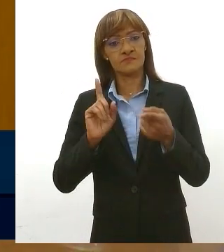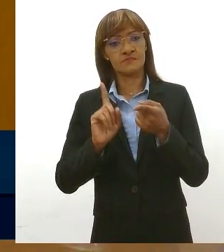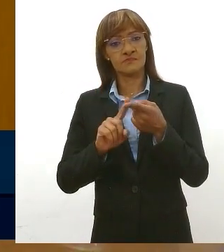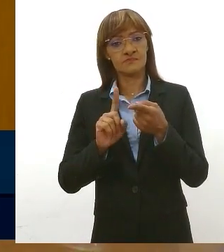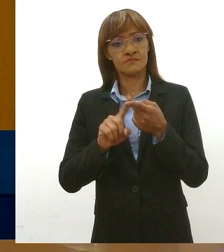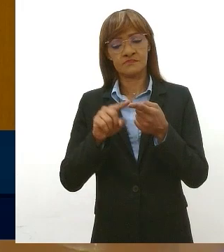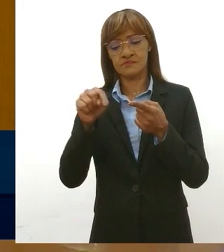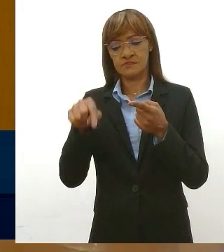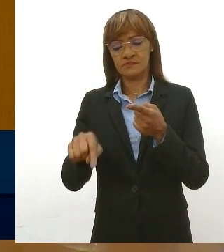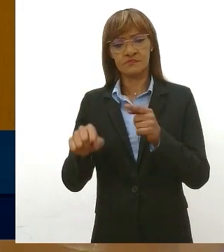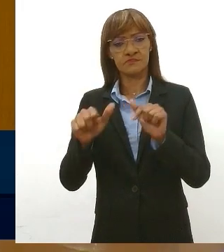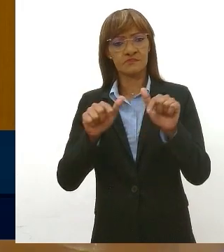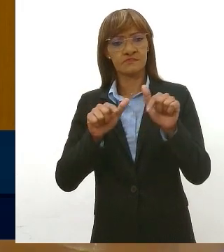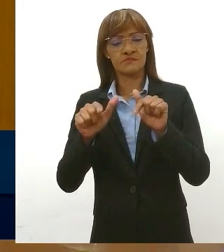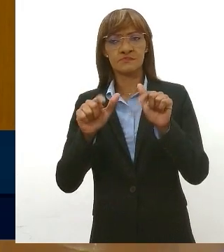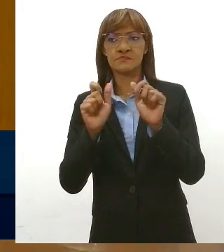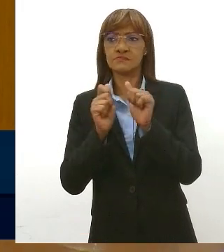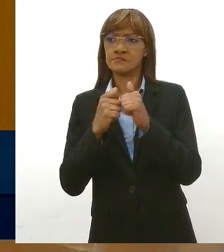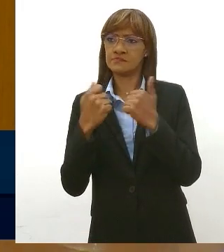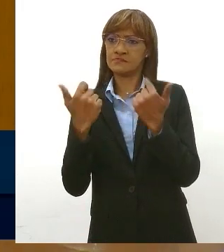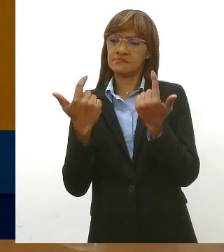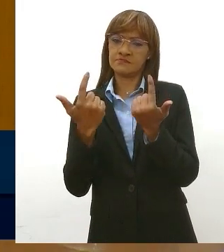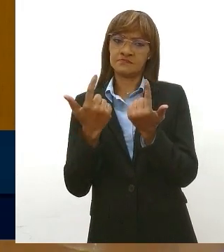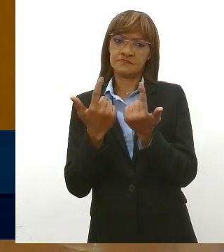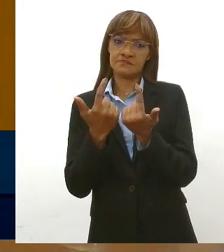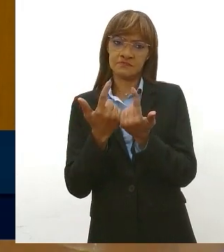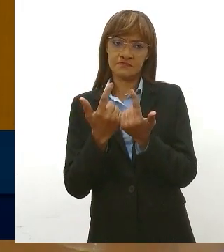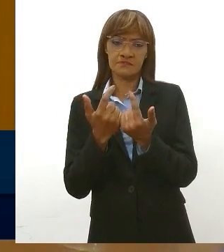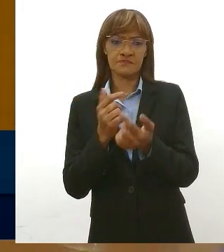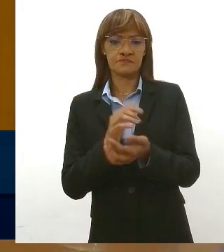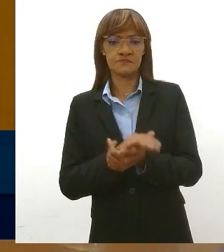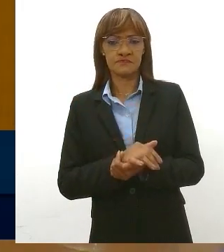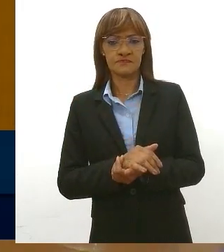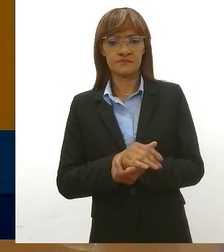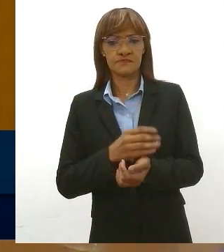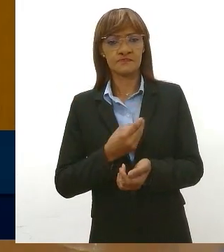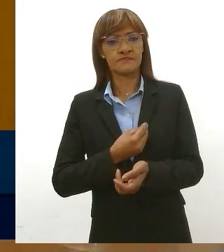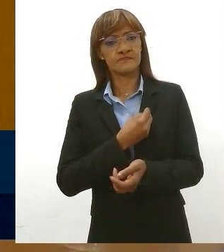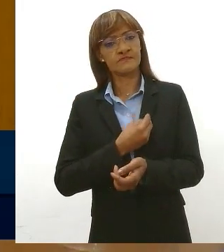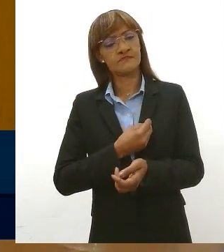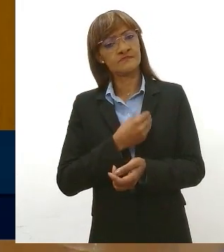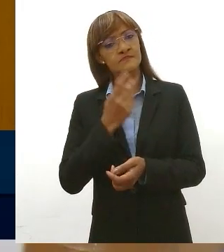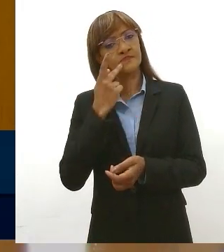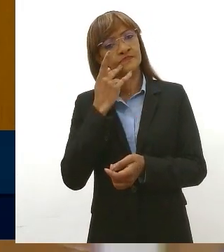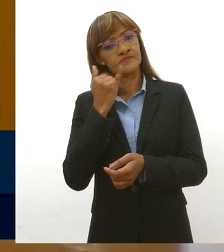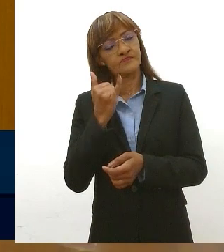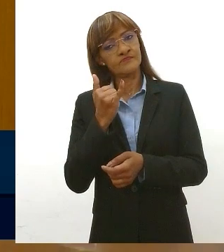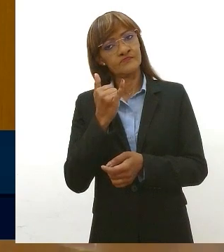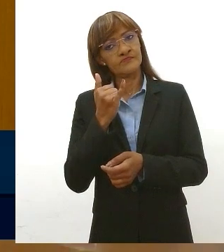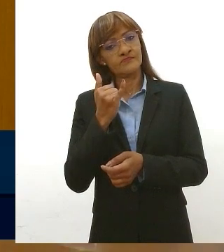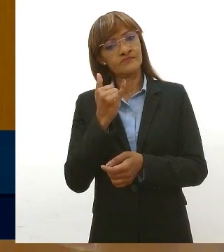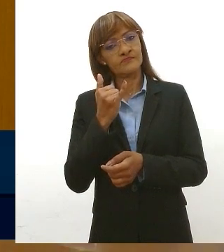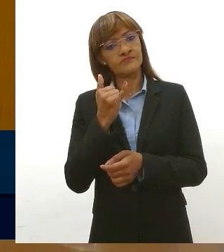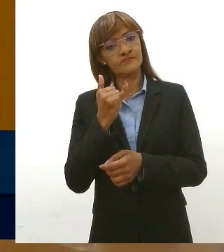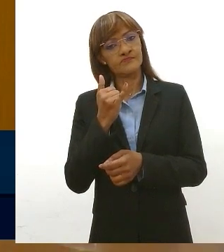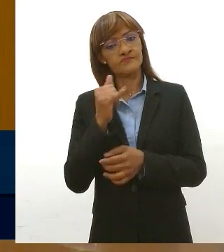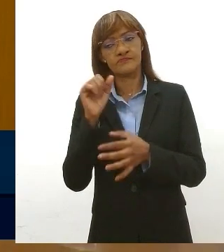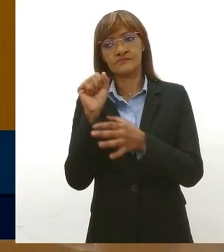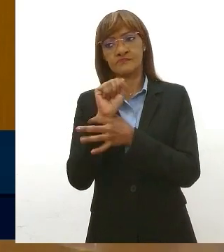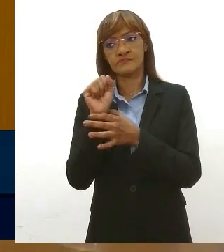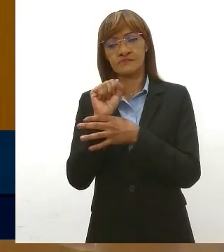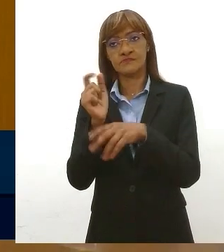deputada Carminha participou aqui na época da gestão de meu pai Antônio Passos, na assessoria militar, um militar